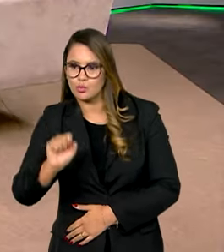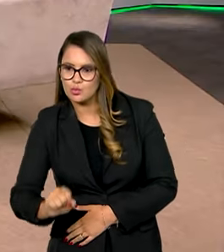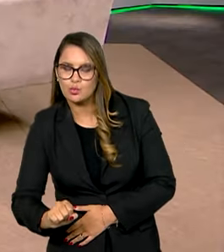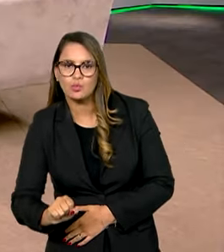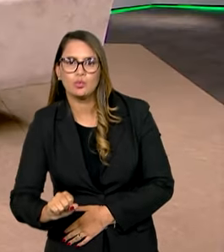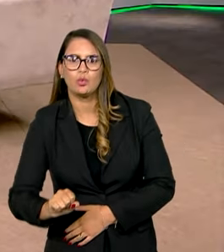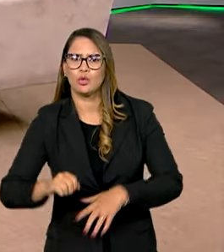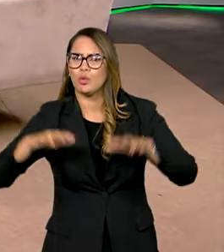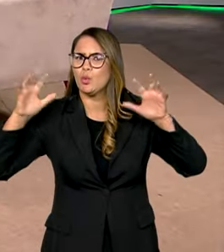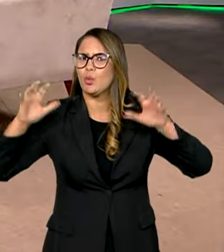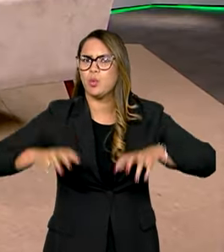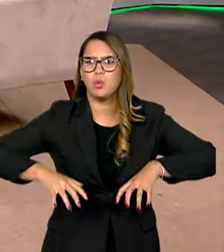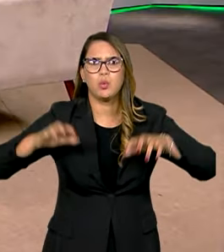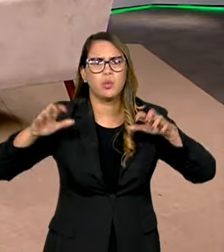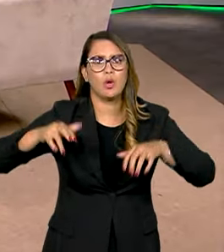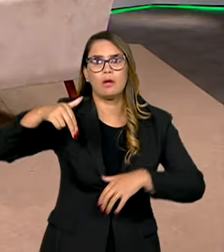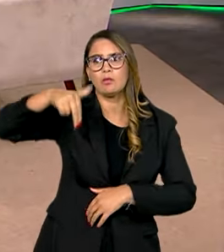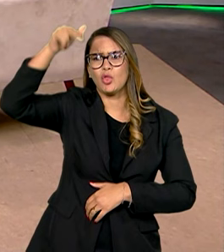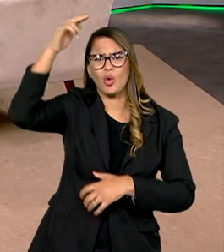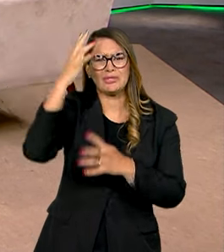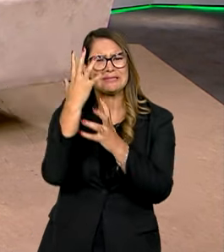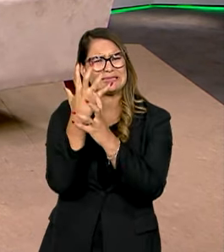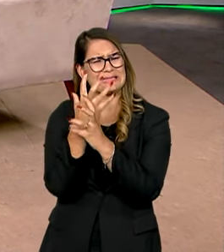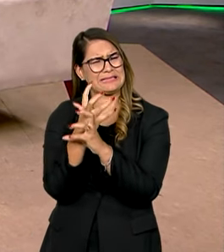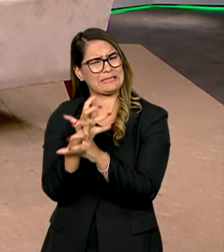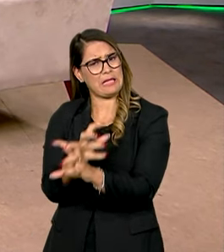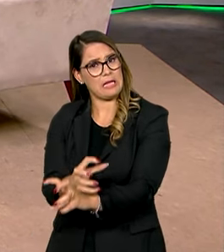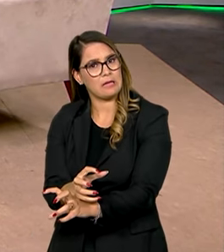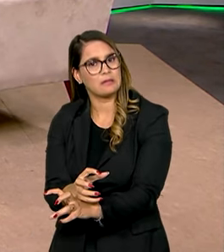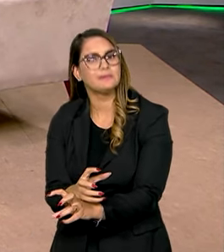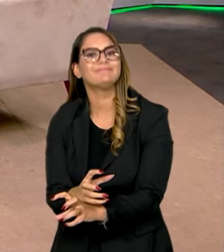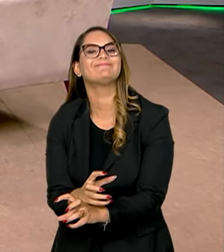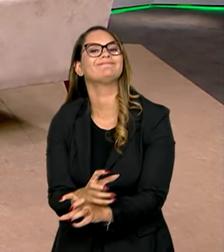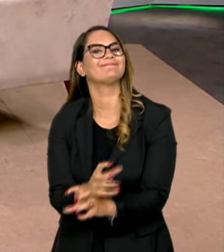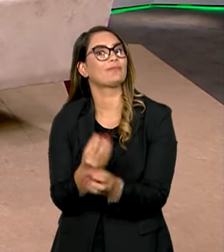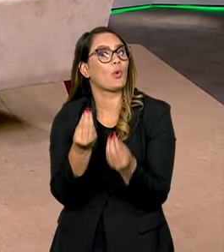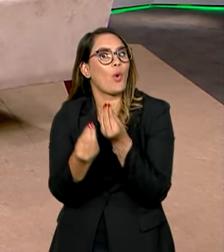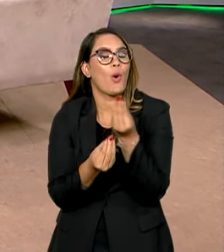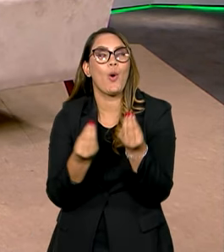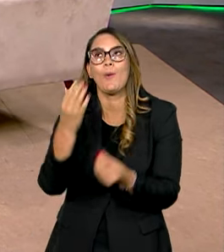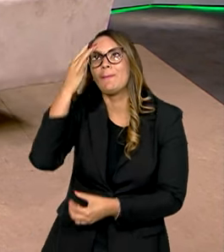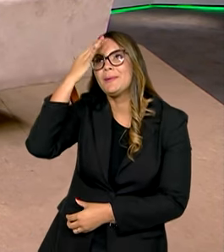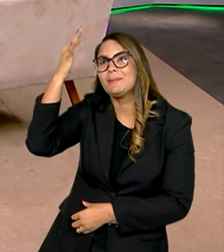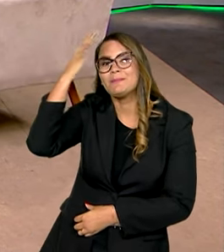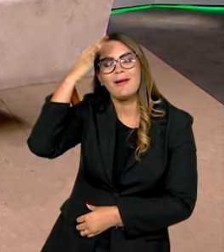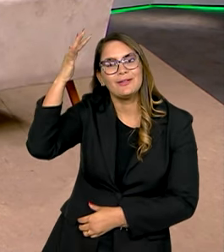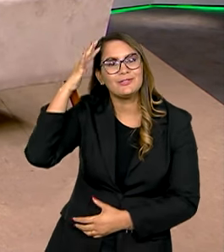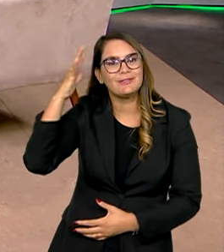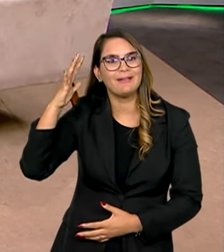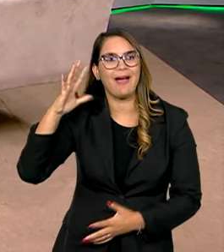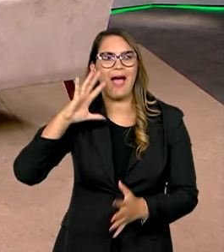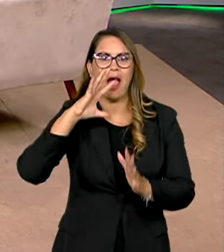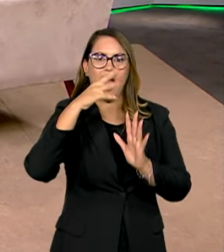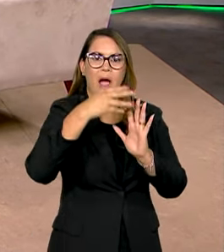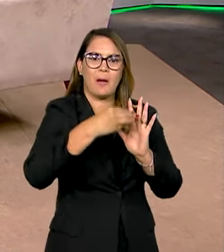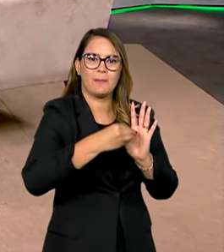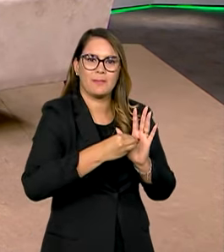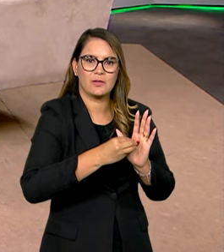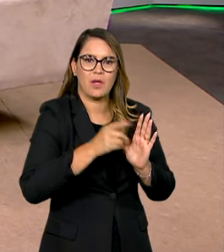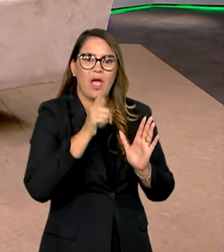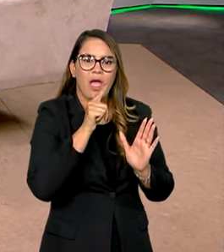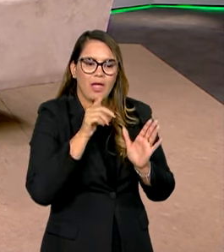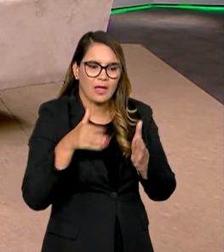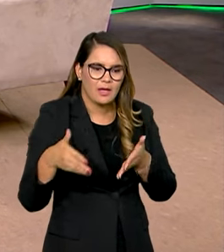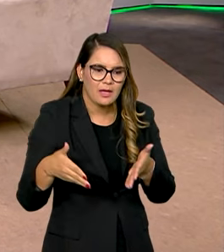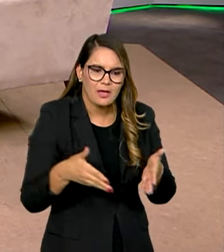sul muita chuva, no norte seca. Como é que você pode imaginar na minha Amazônia, Roberto, braços de rio, do rio